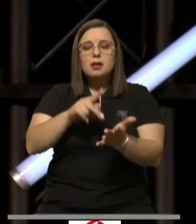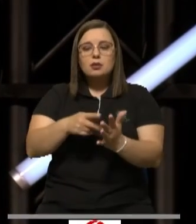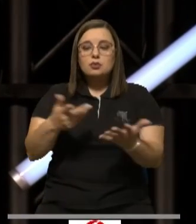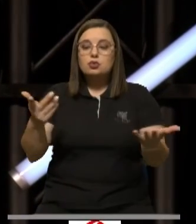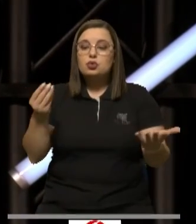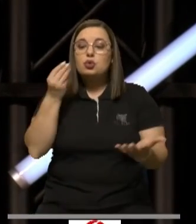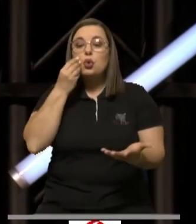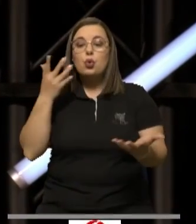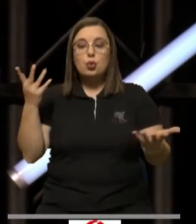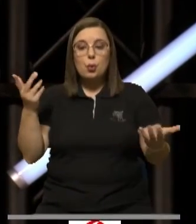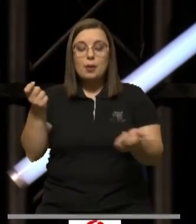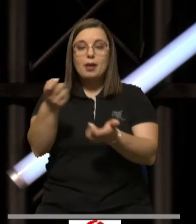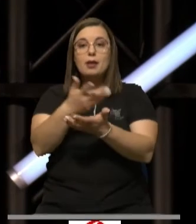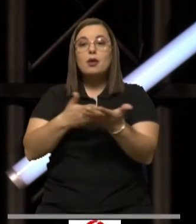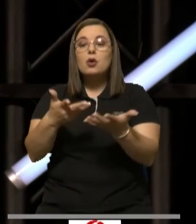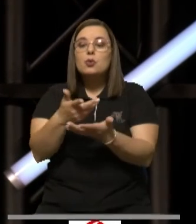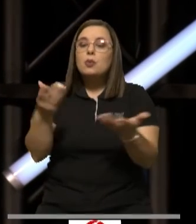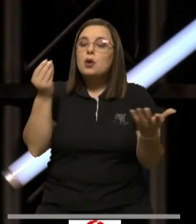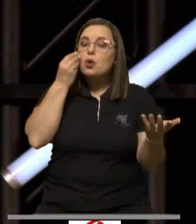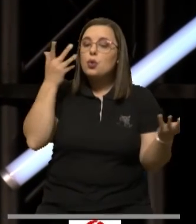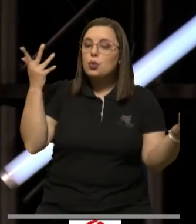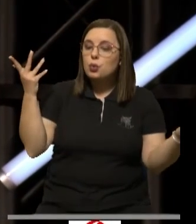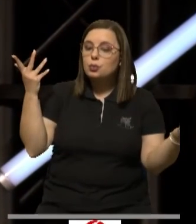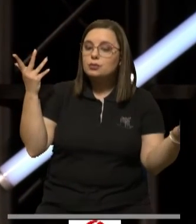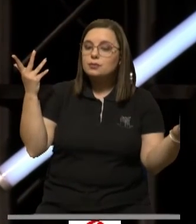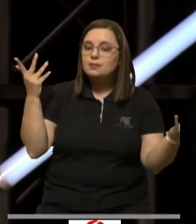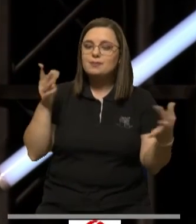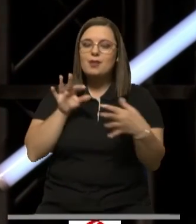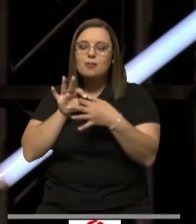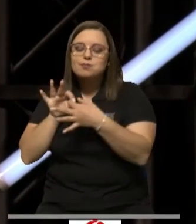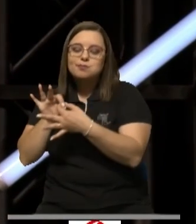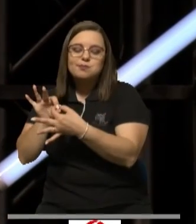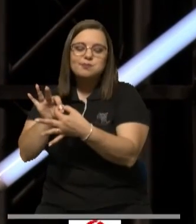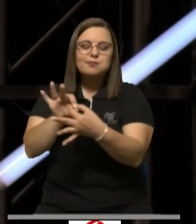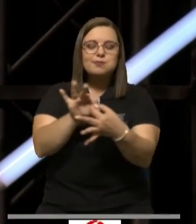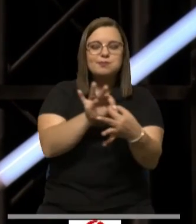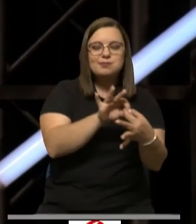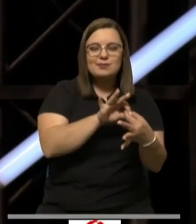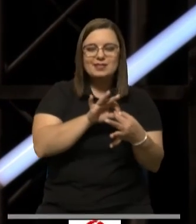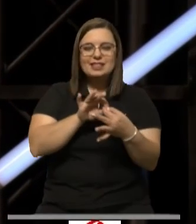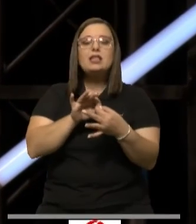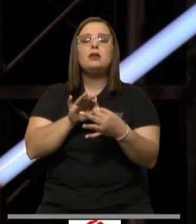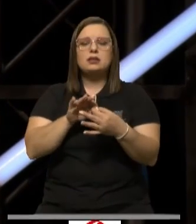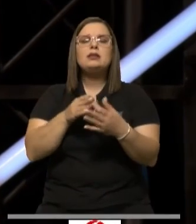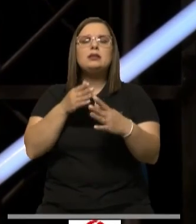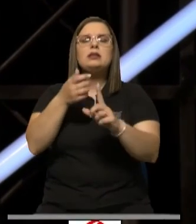tecnologia e a economia se entrelaçam para conseguirmos